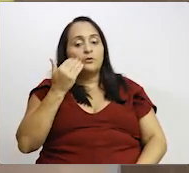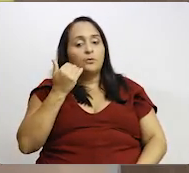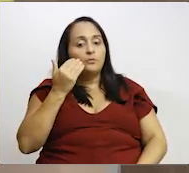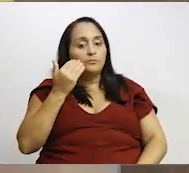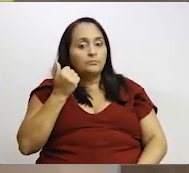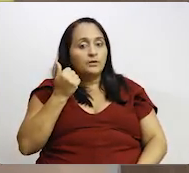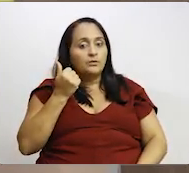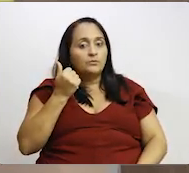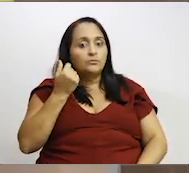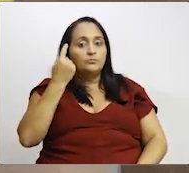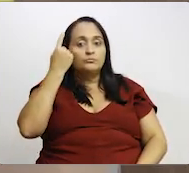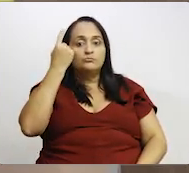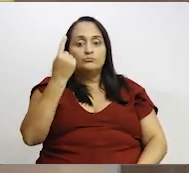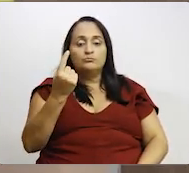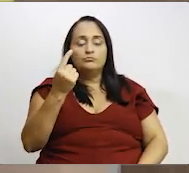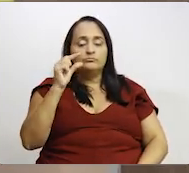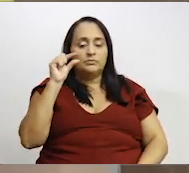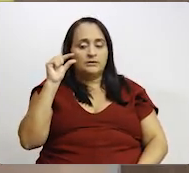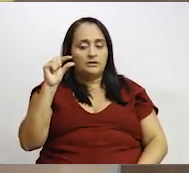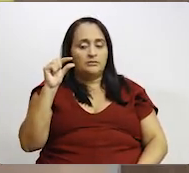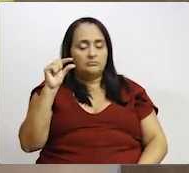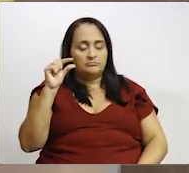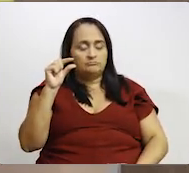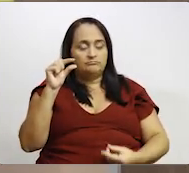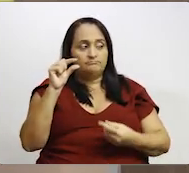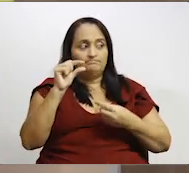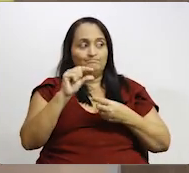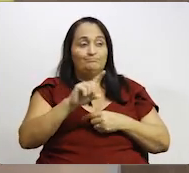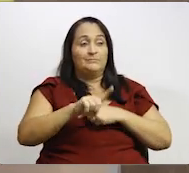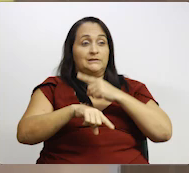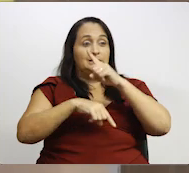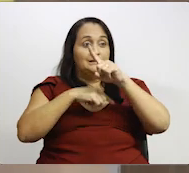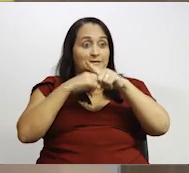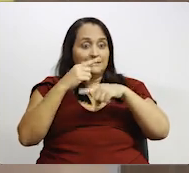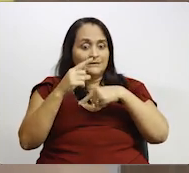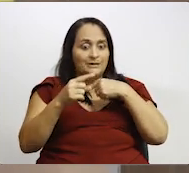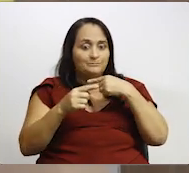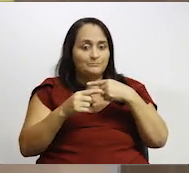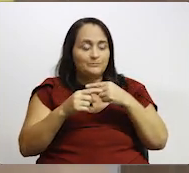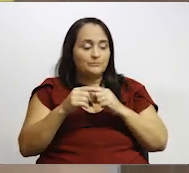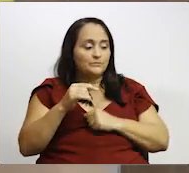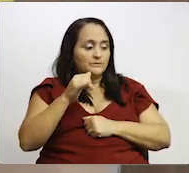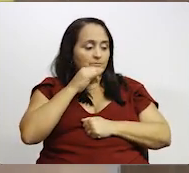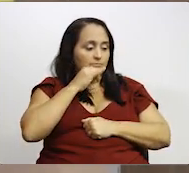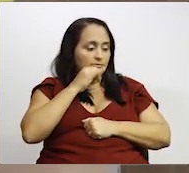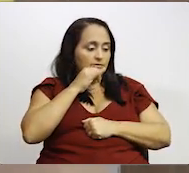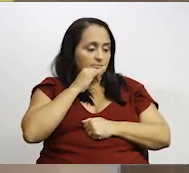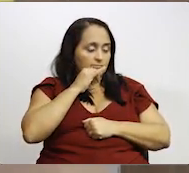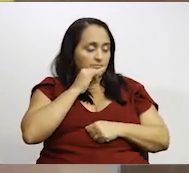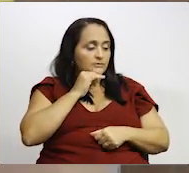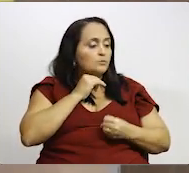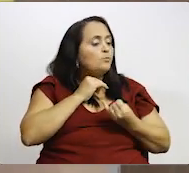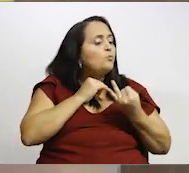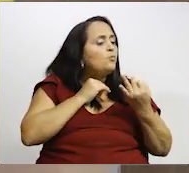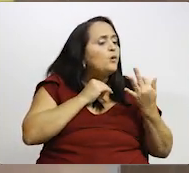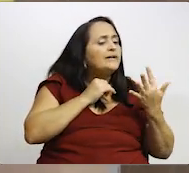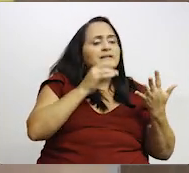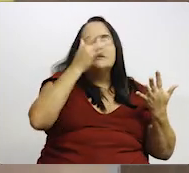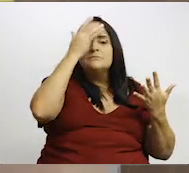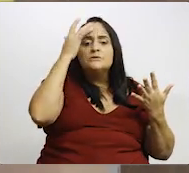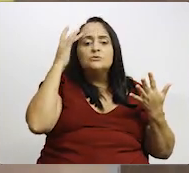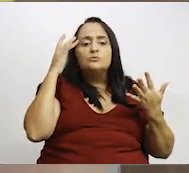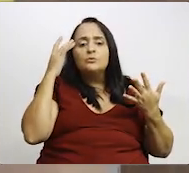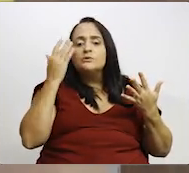um pedaço dos 6 que foi dividido. Então, quando a gente juntou todos os pedaços, tem